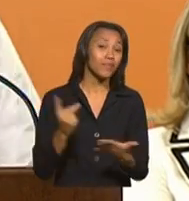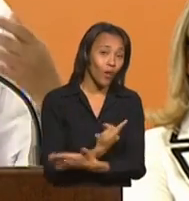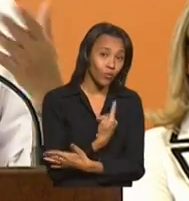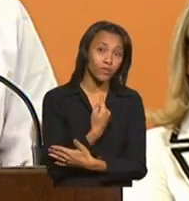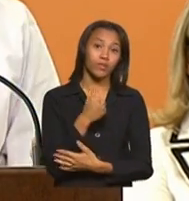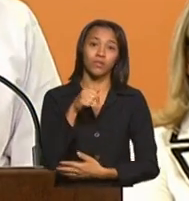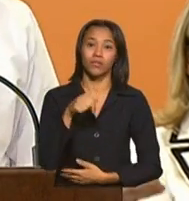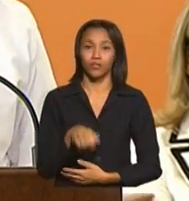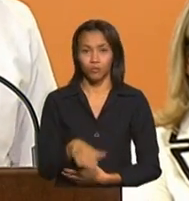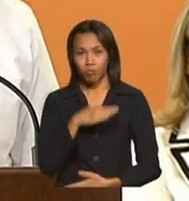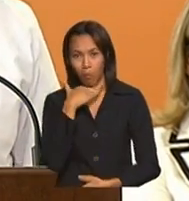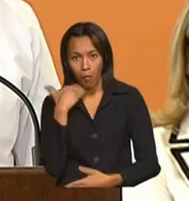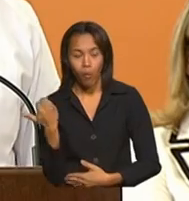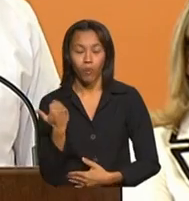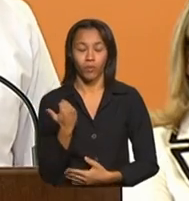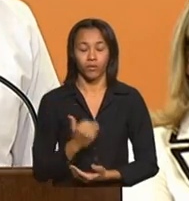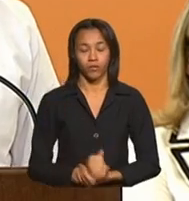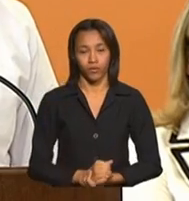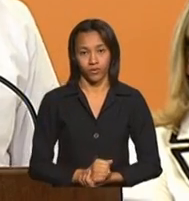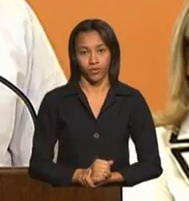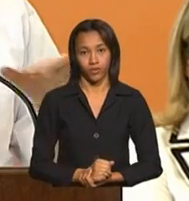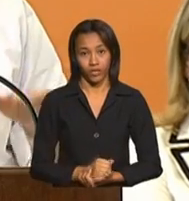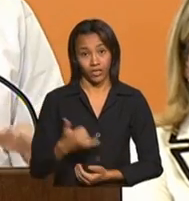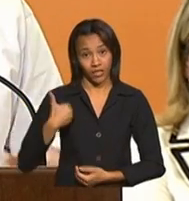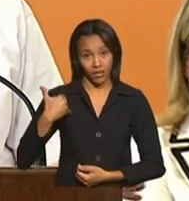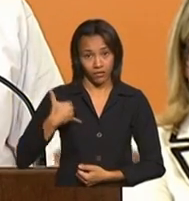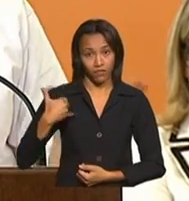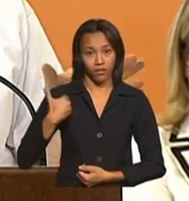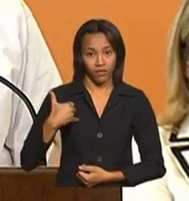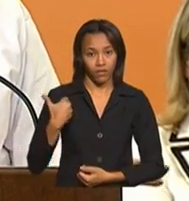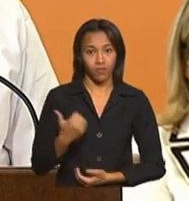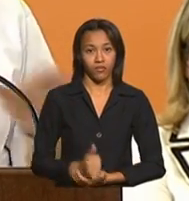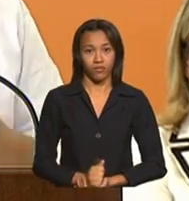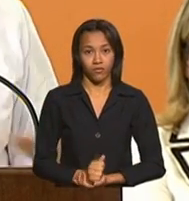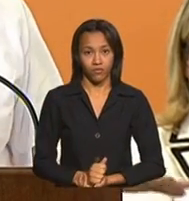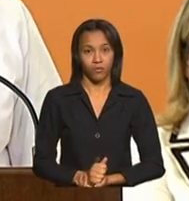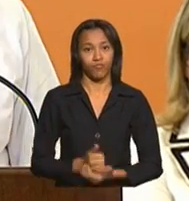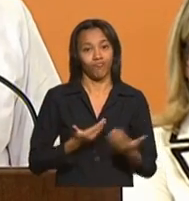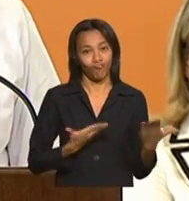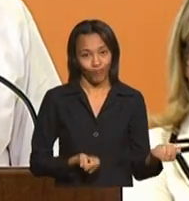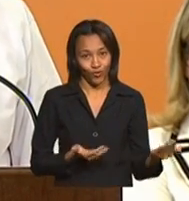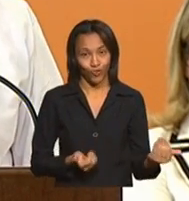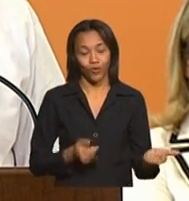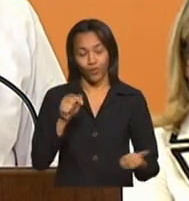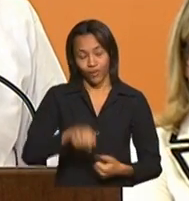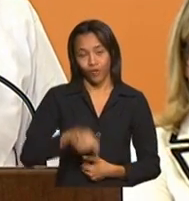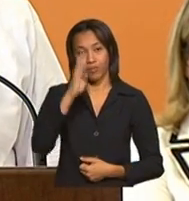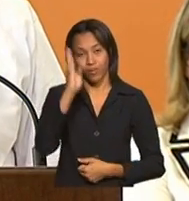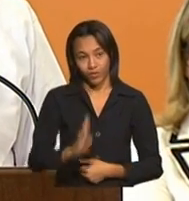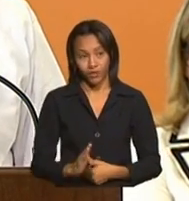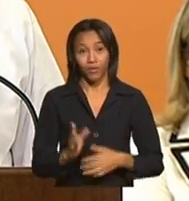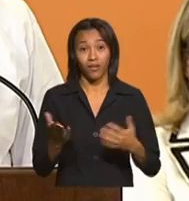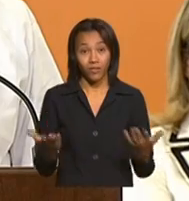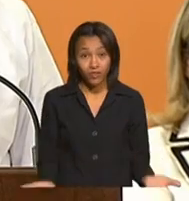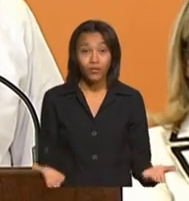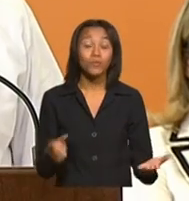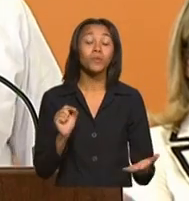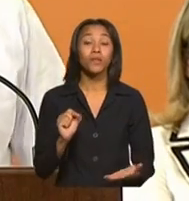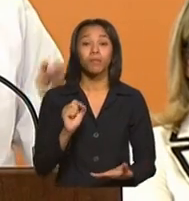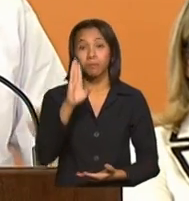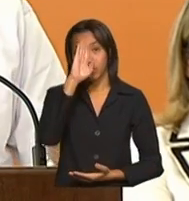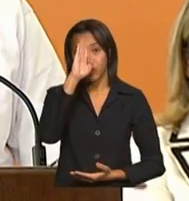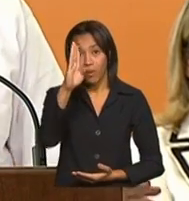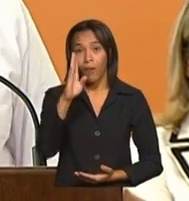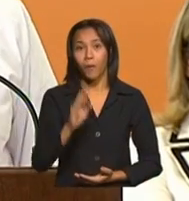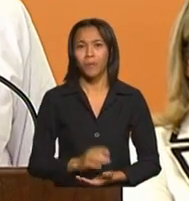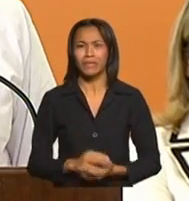de mortalidade na faixa etária da juventude brasileira. Isso, inclusive,